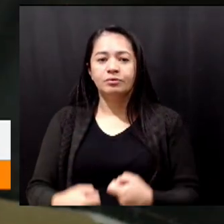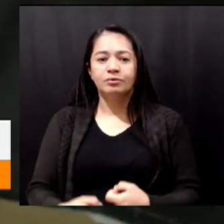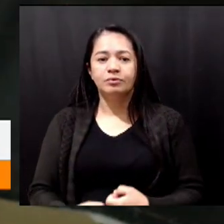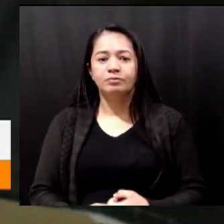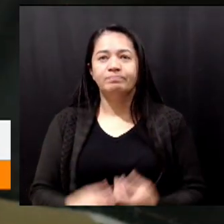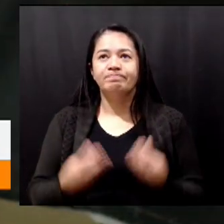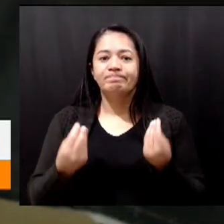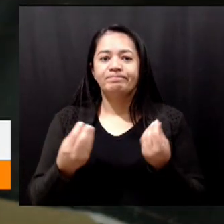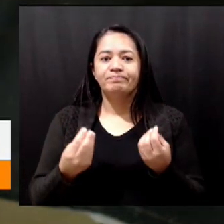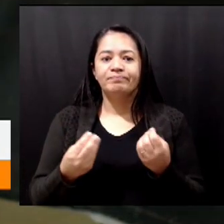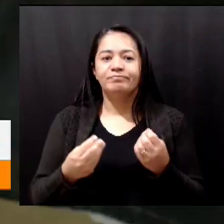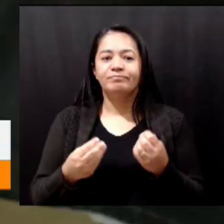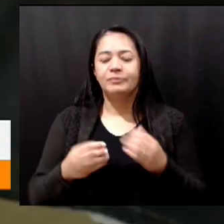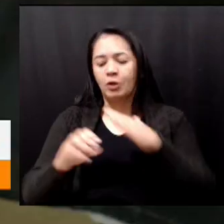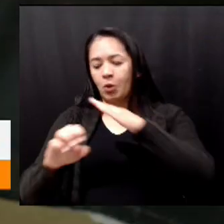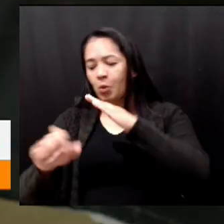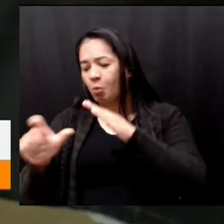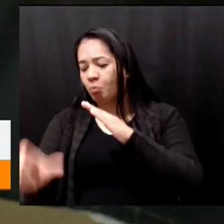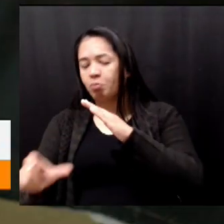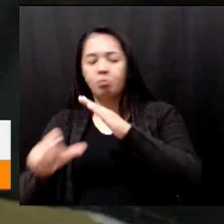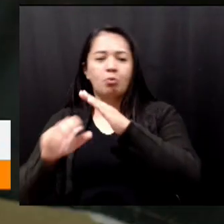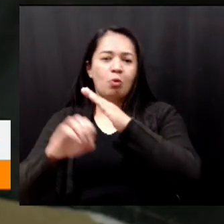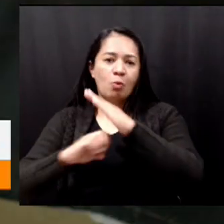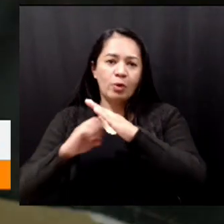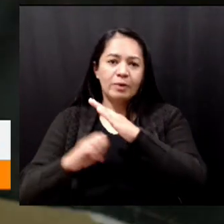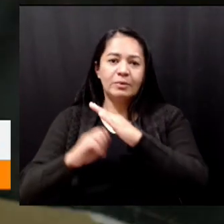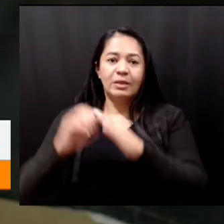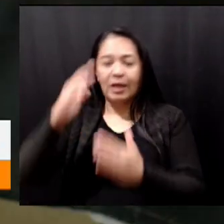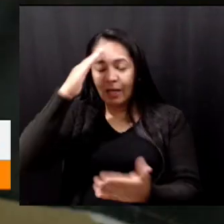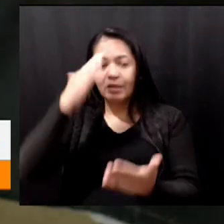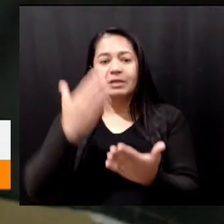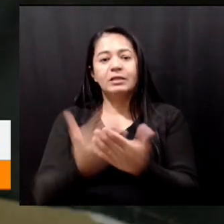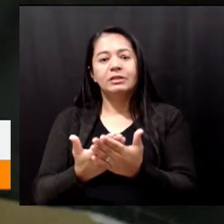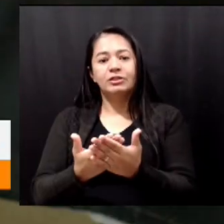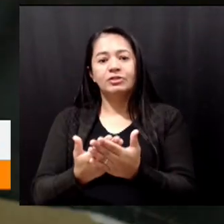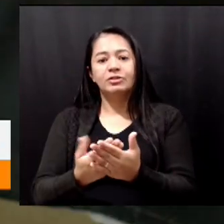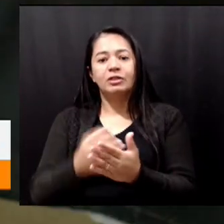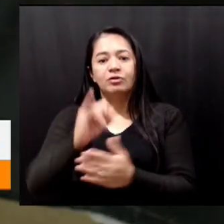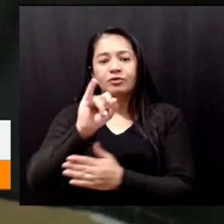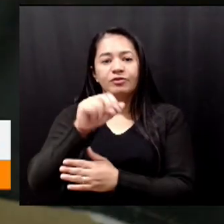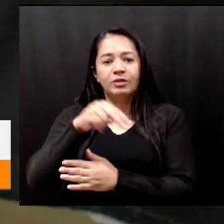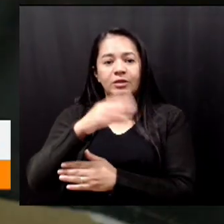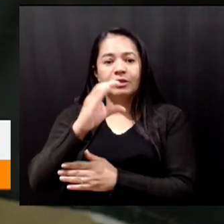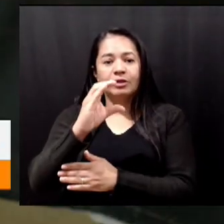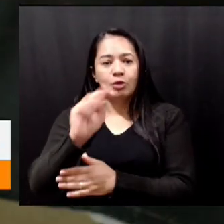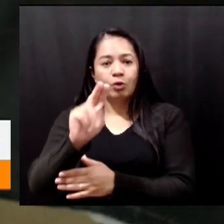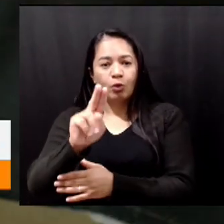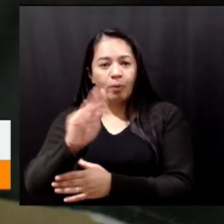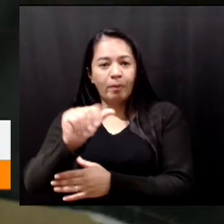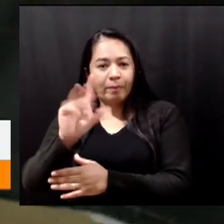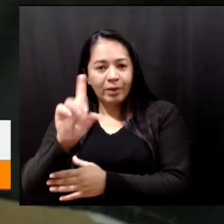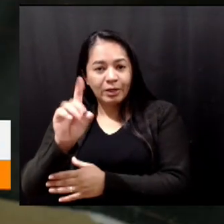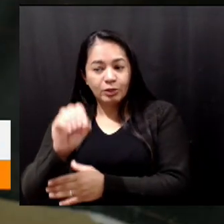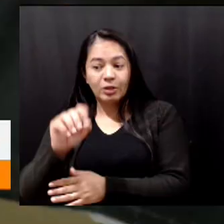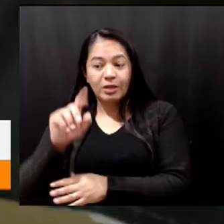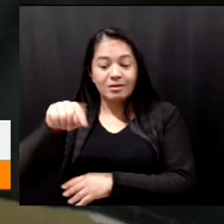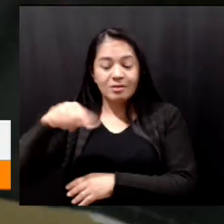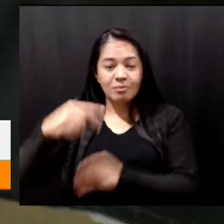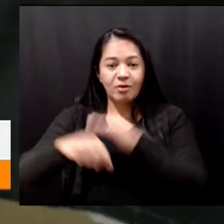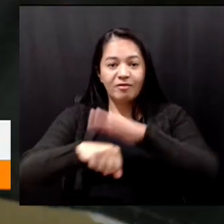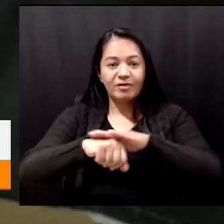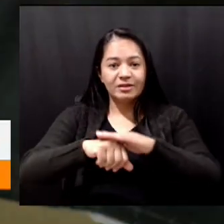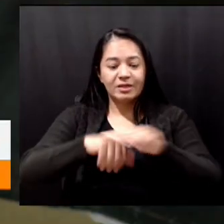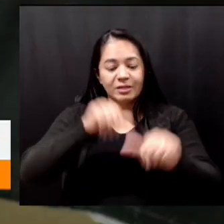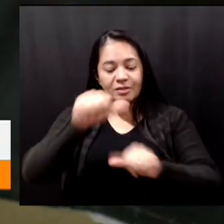empresário, uma empresa, acreditar naquilo que foi incubado, naquilo que foi estudado, para poder fazer virar um empreendimento. Então, tem